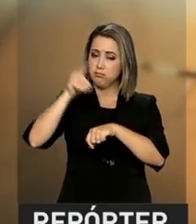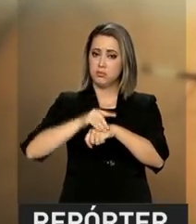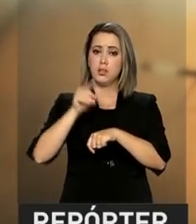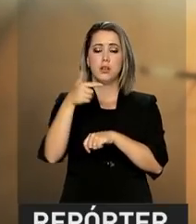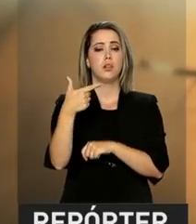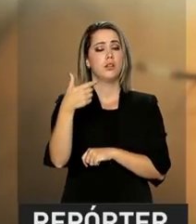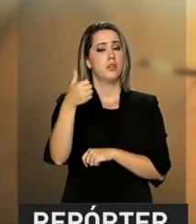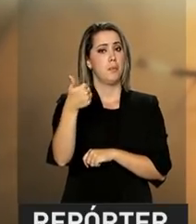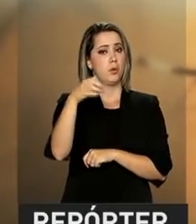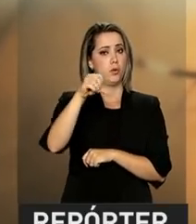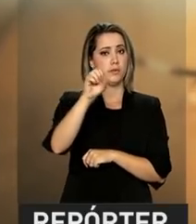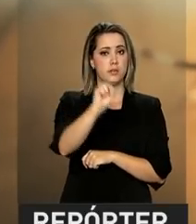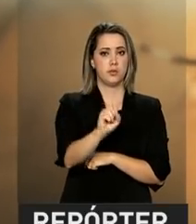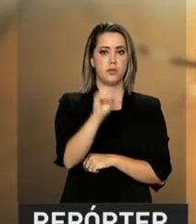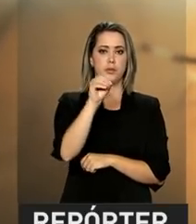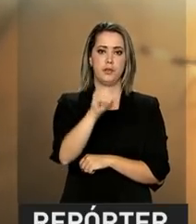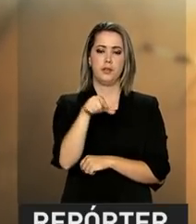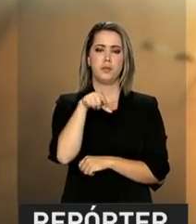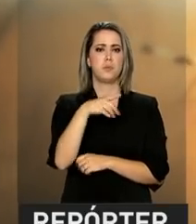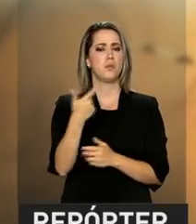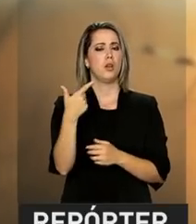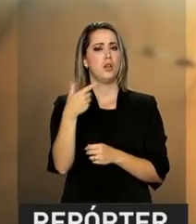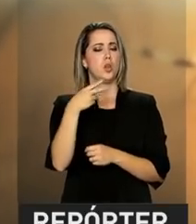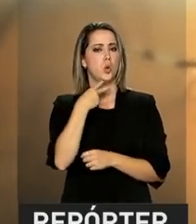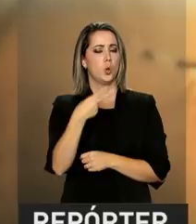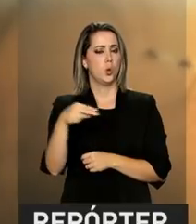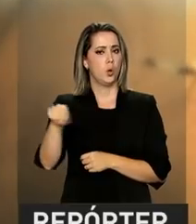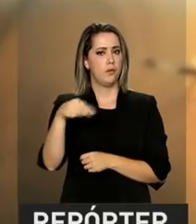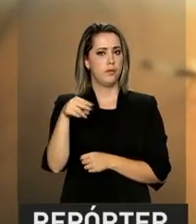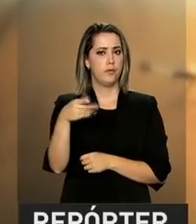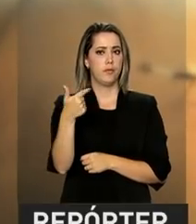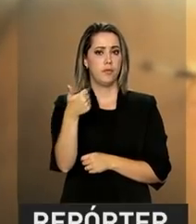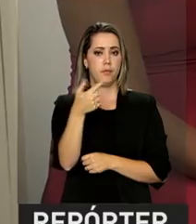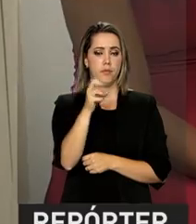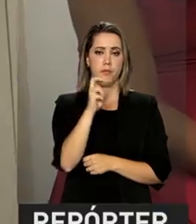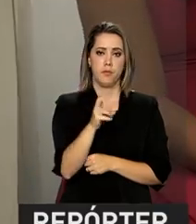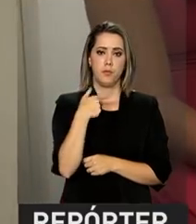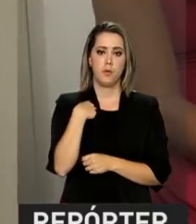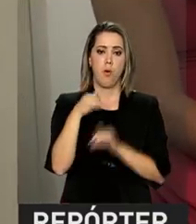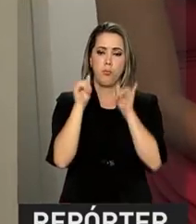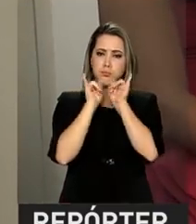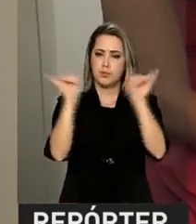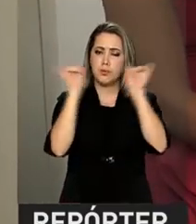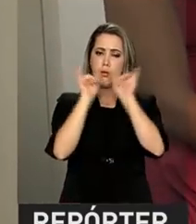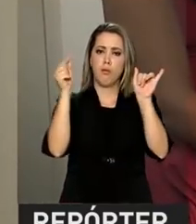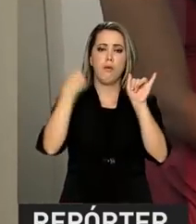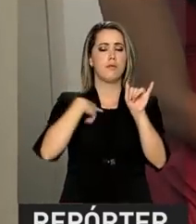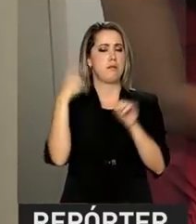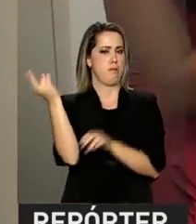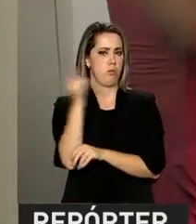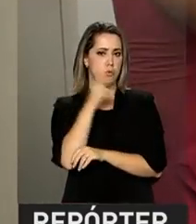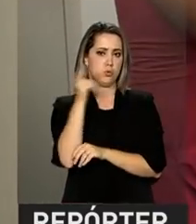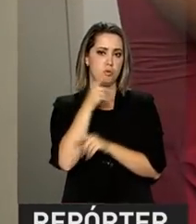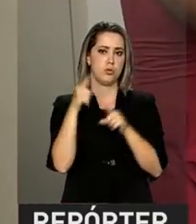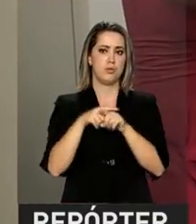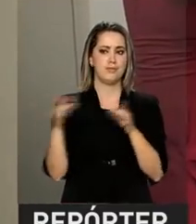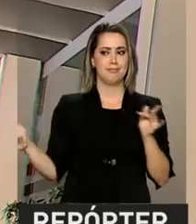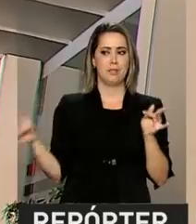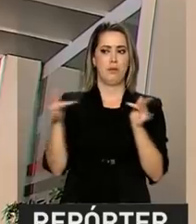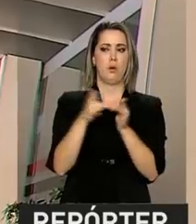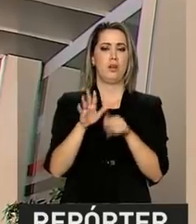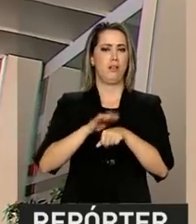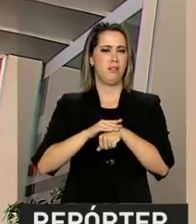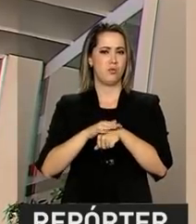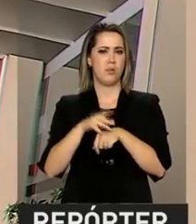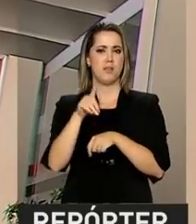de 2015, foi decretada emergência nacional devido ao vírus Zika e sua associação com a microcefalia.